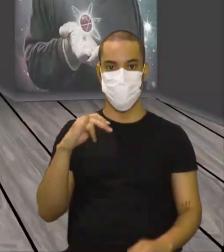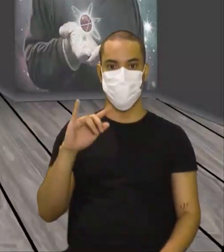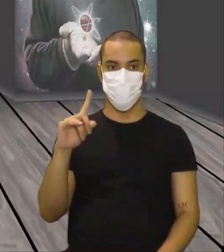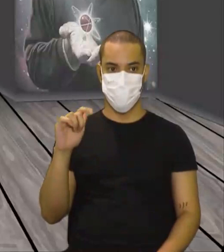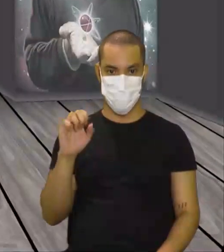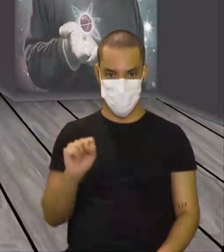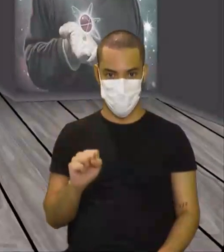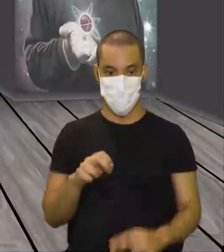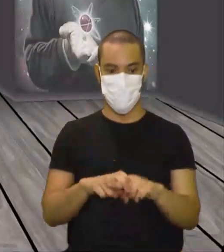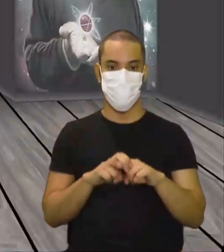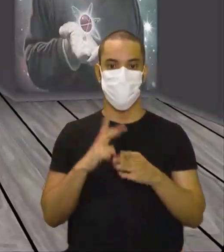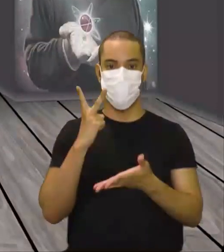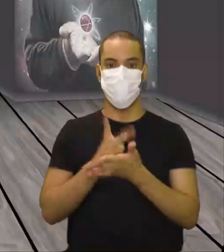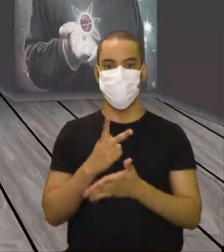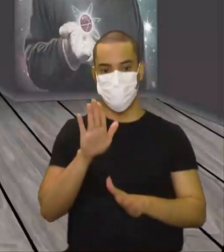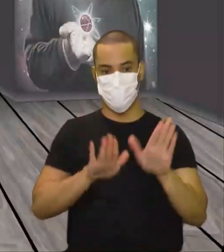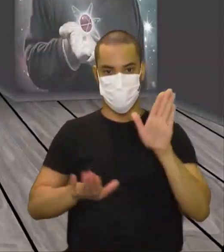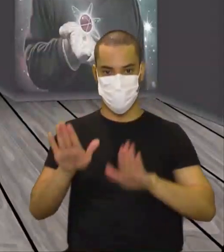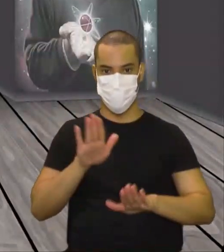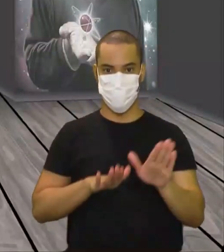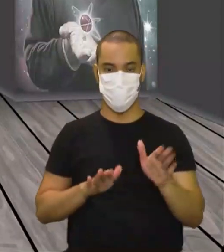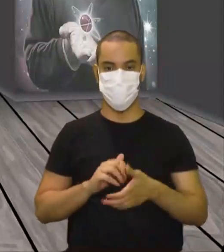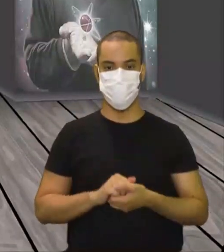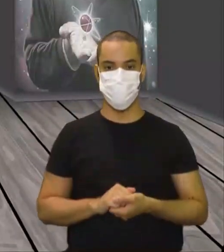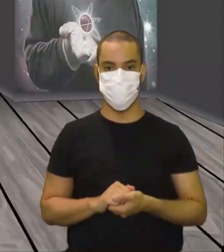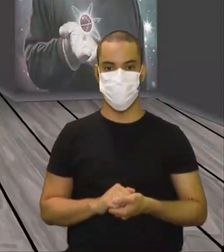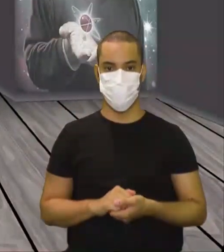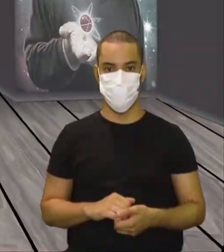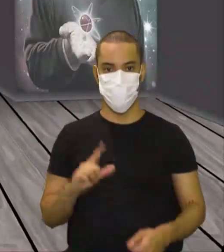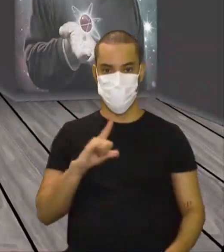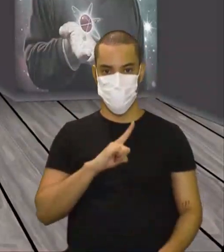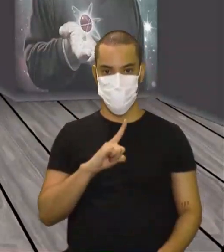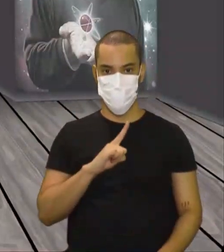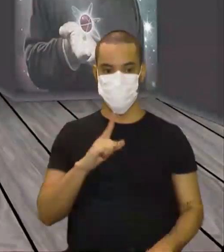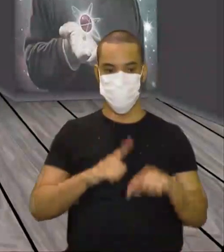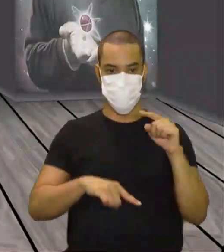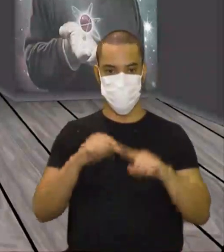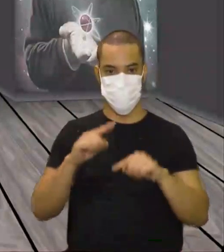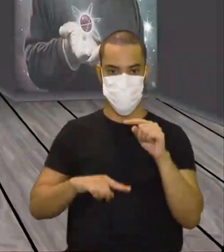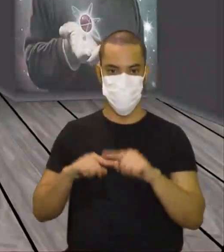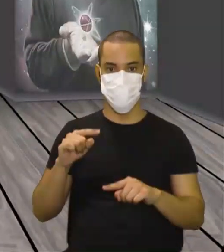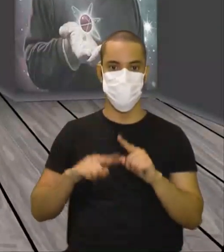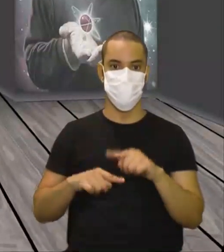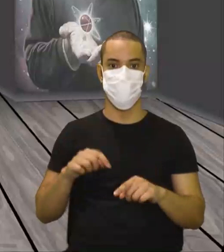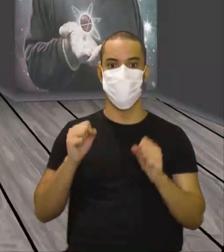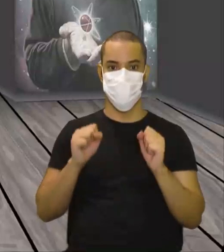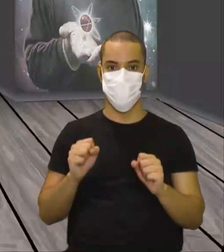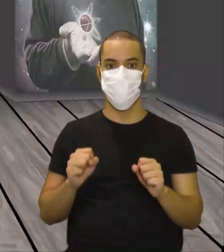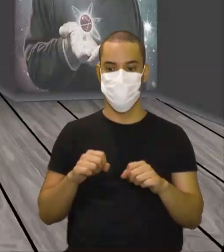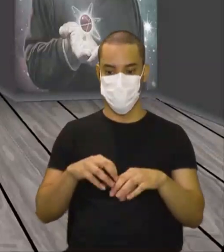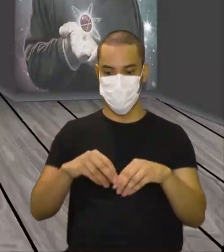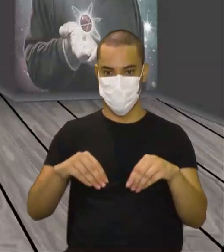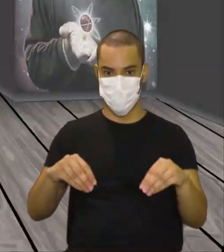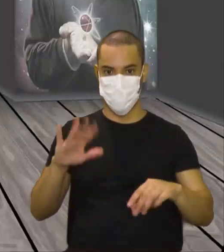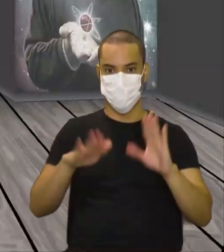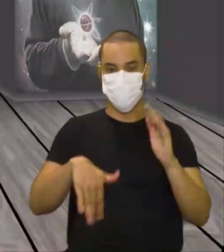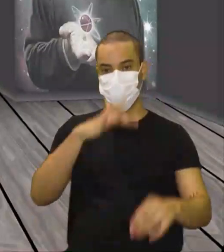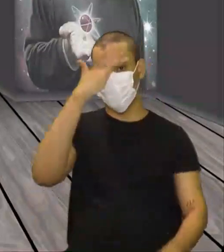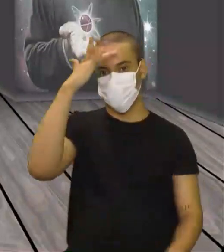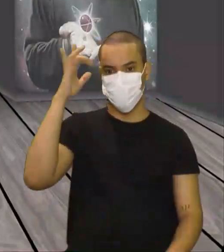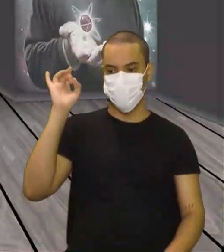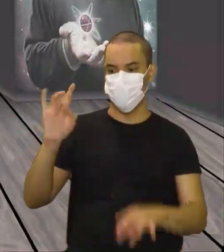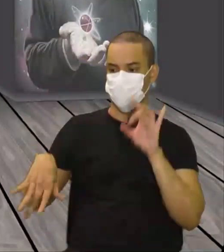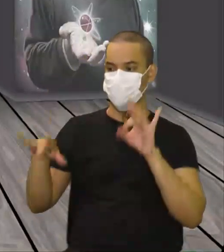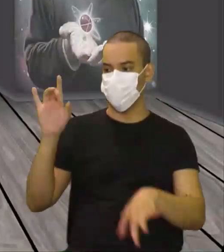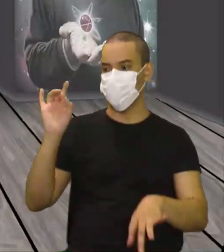pilhas. Então, sempre tomar cuidado, tá? Por ter elementos químicos, eles podem contaminar aí o solo. Algumas pessoas jogam pilha em